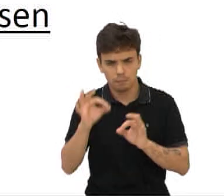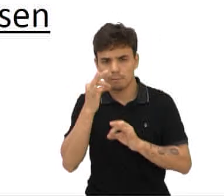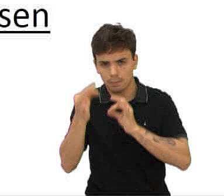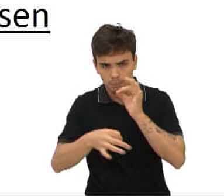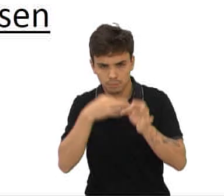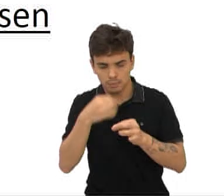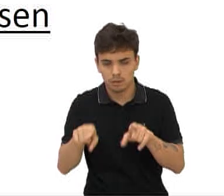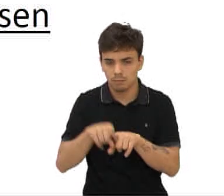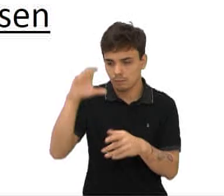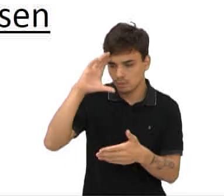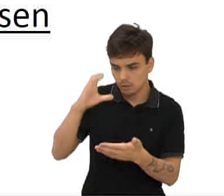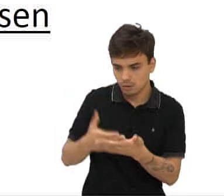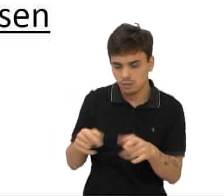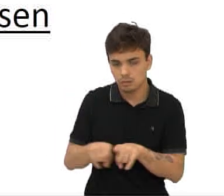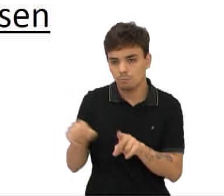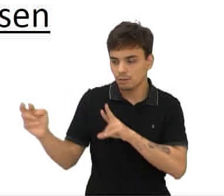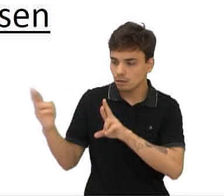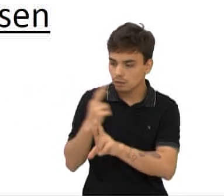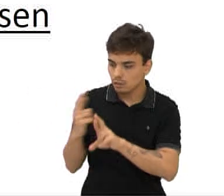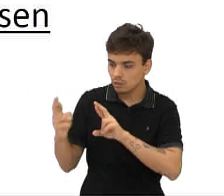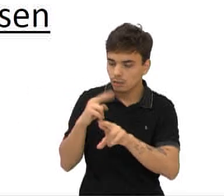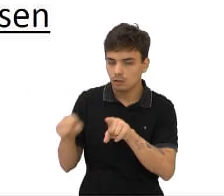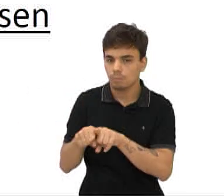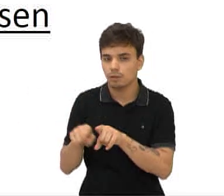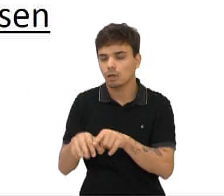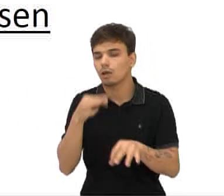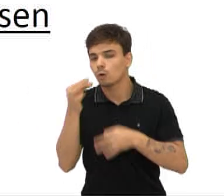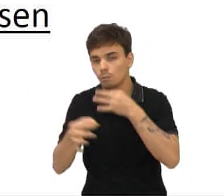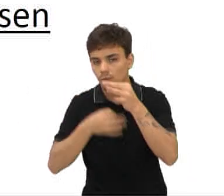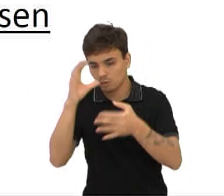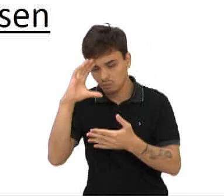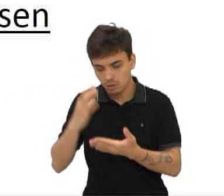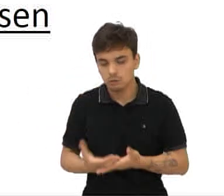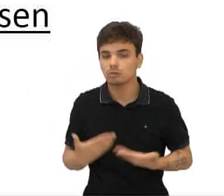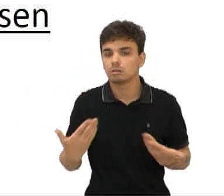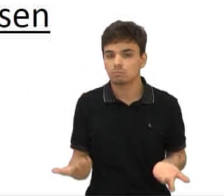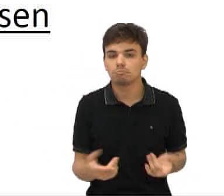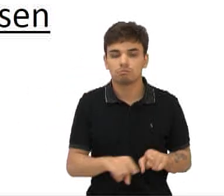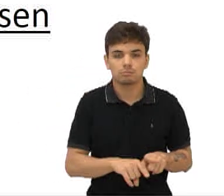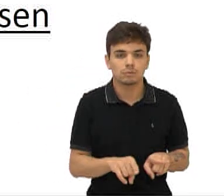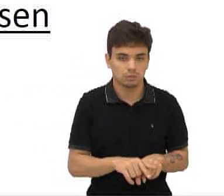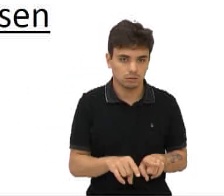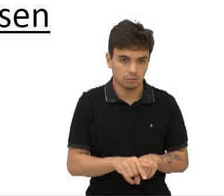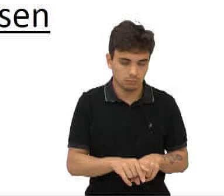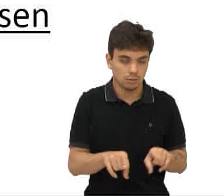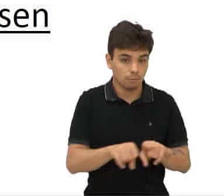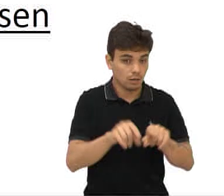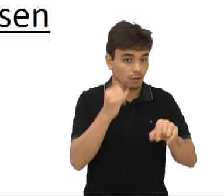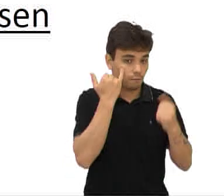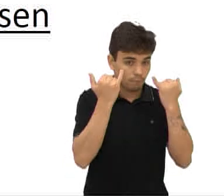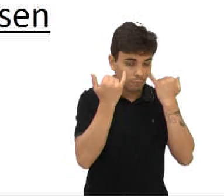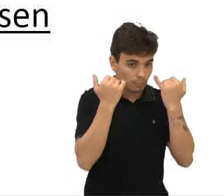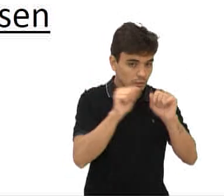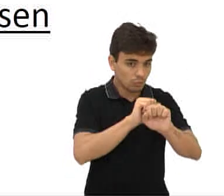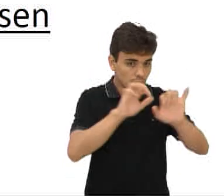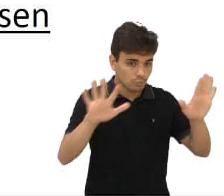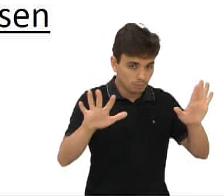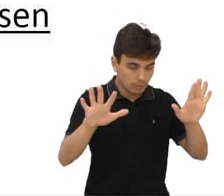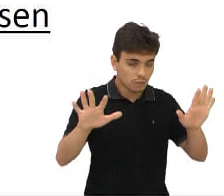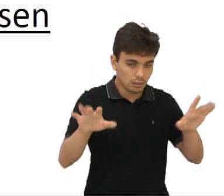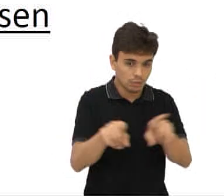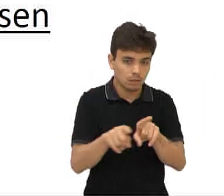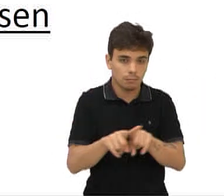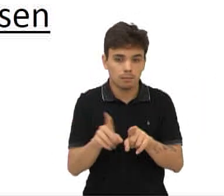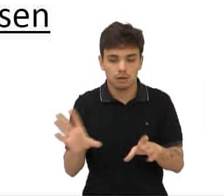tese, estabelecemos relação entre tese e argumentos, localizamos as informações explícitas do texto, inferimos